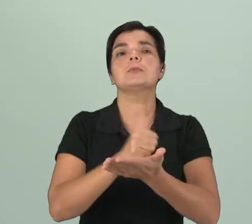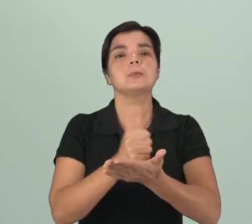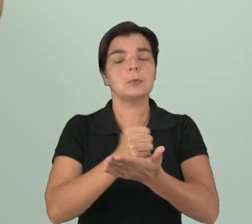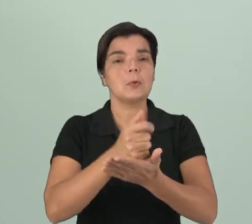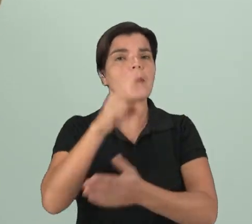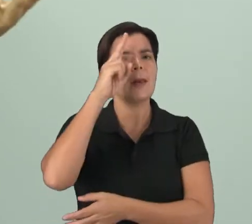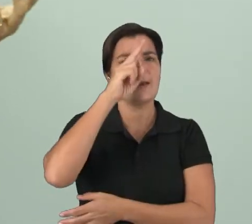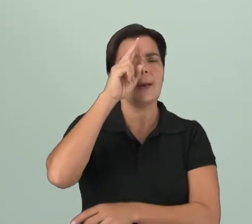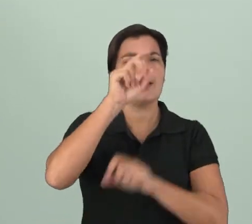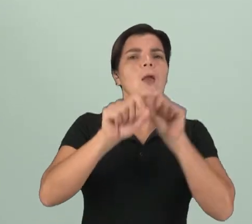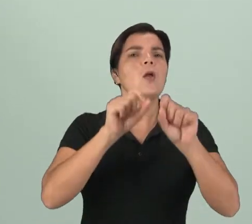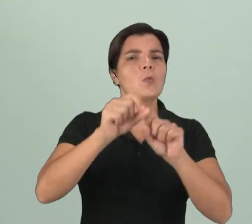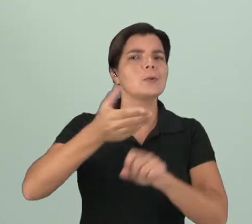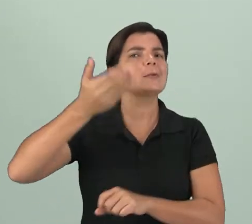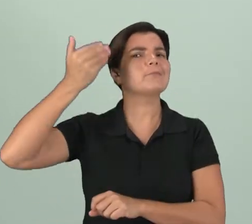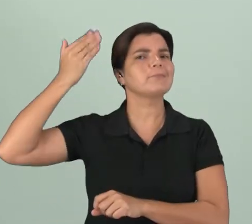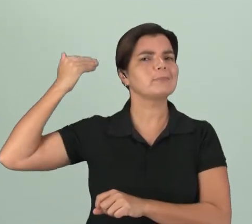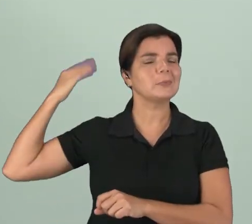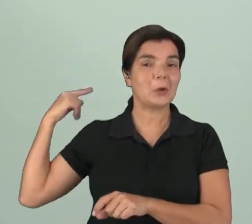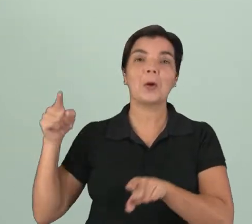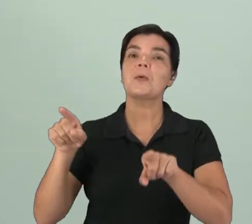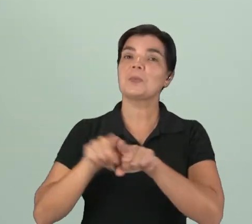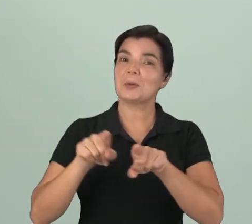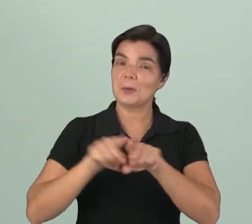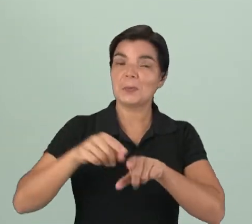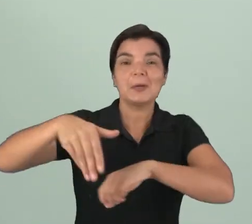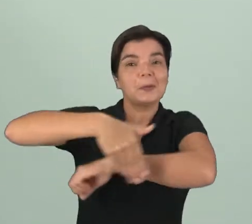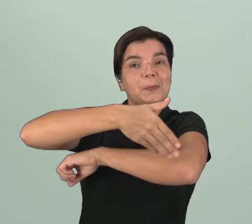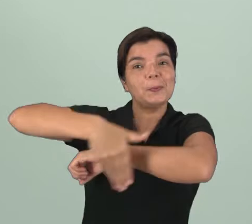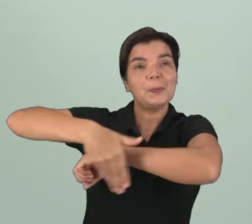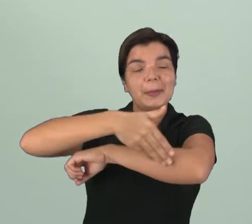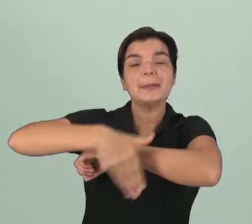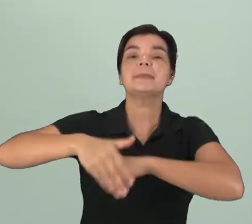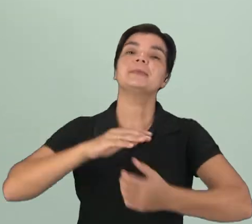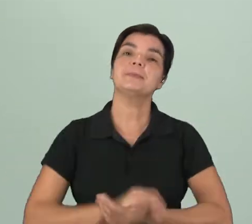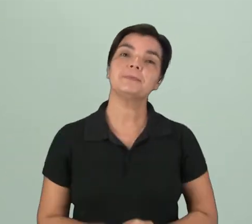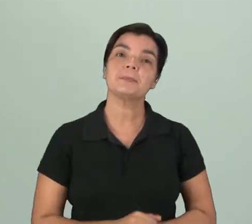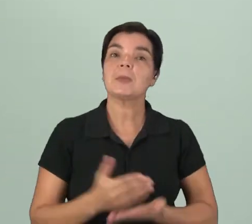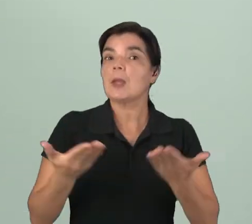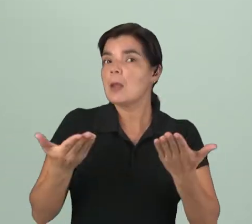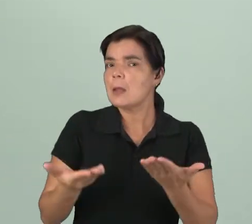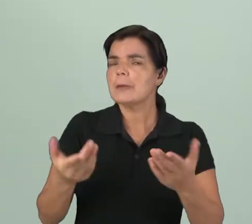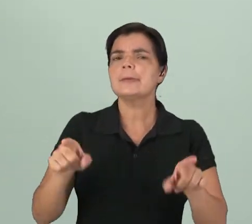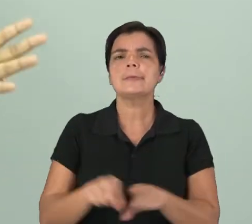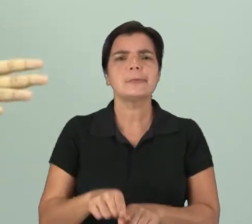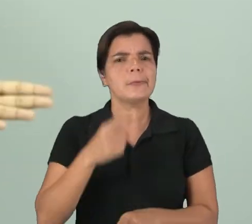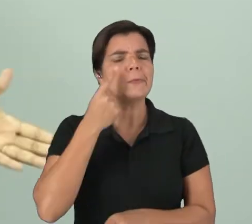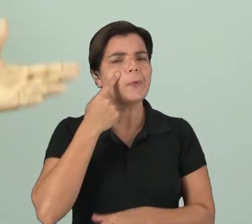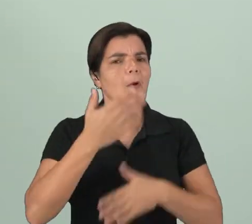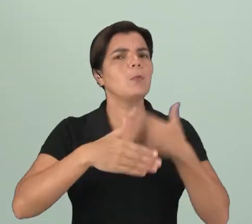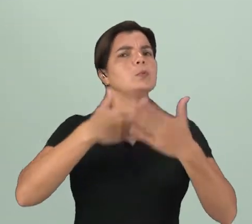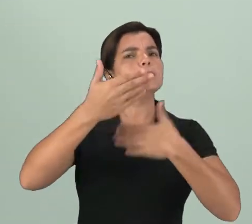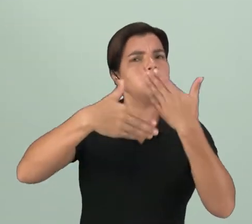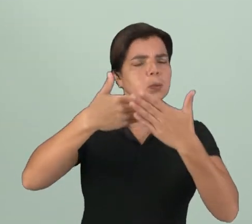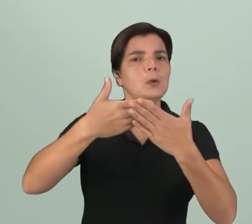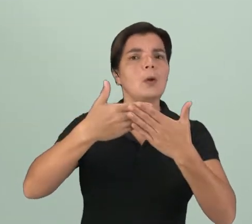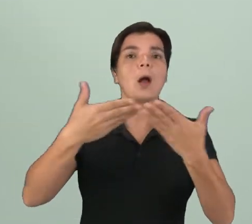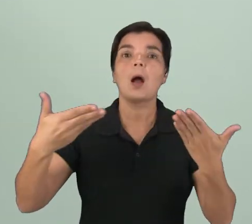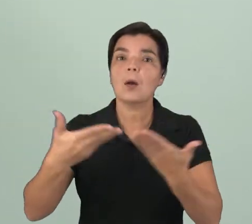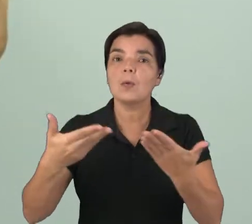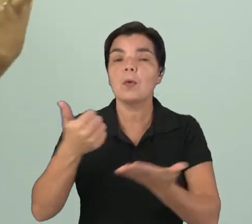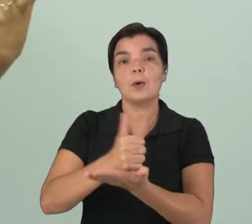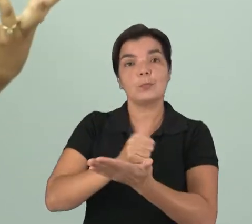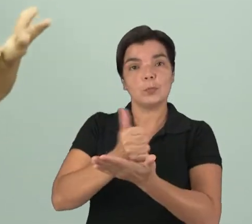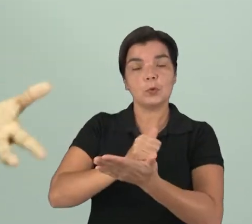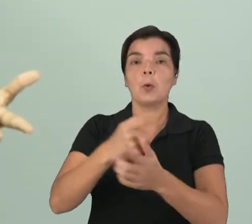jogos, a gente lembra dos jogos tradicionais, aqueles que eram brincados na rua. E aí a gente vê essa evolução para os jogos